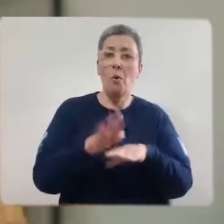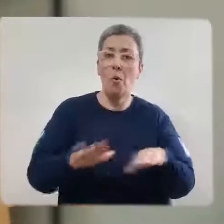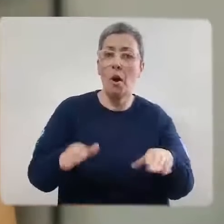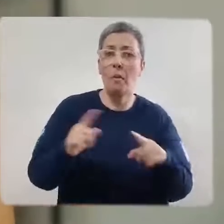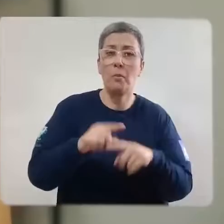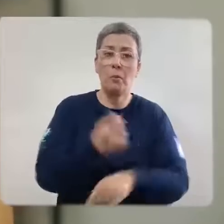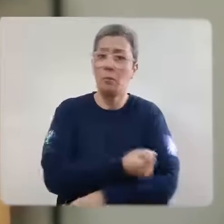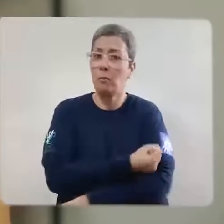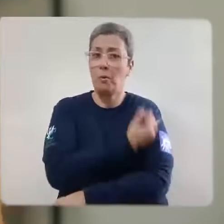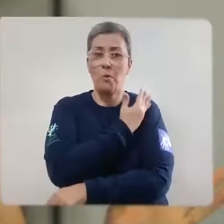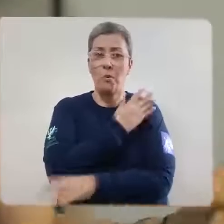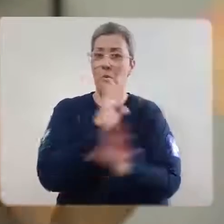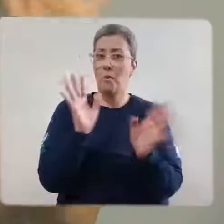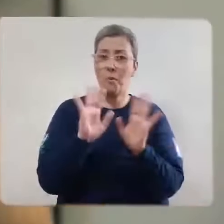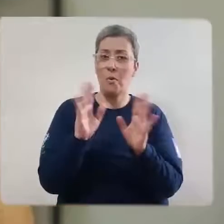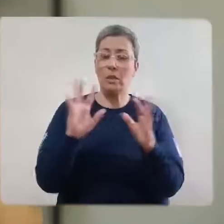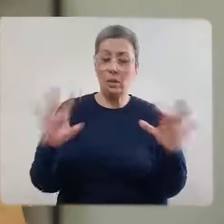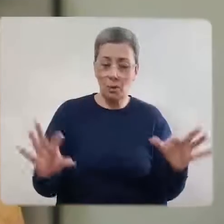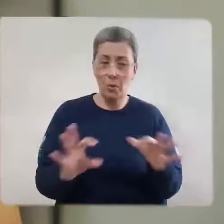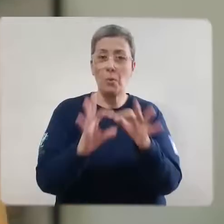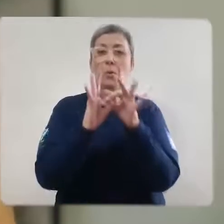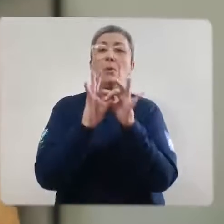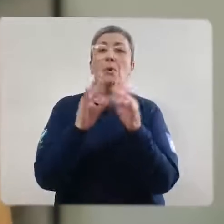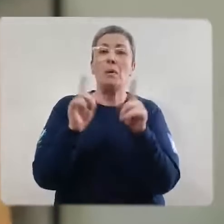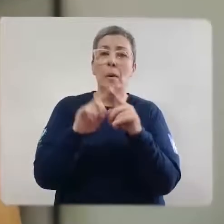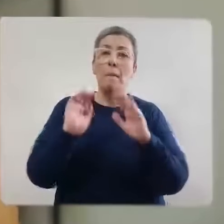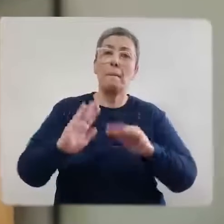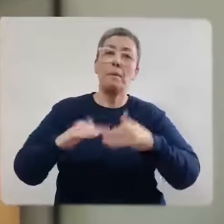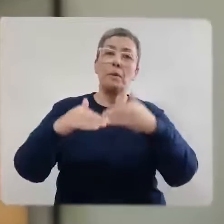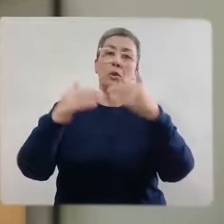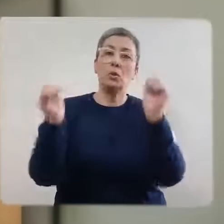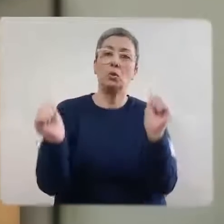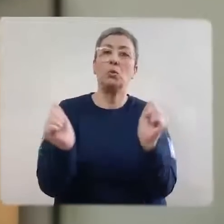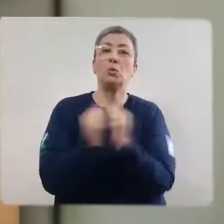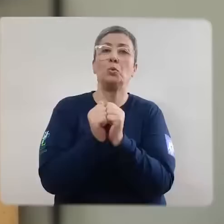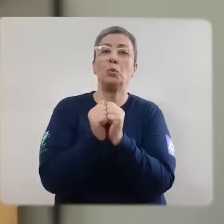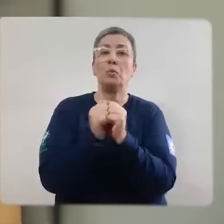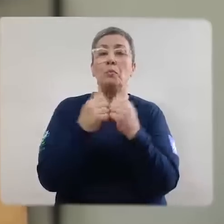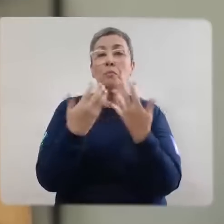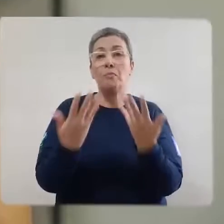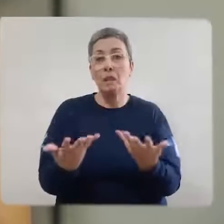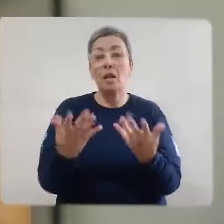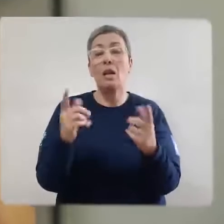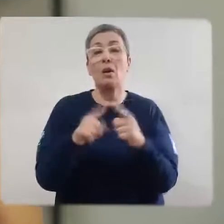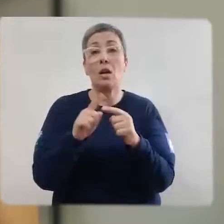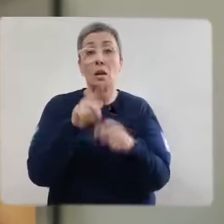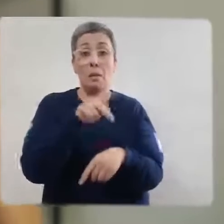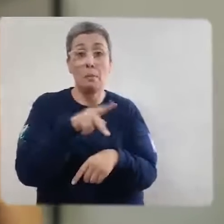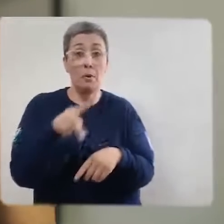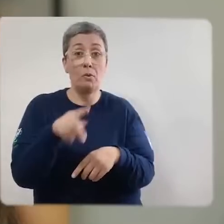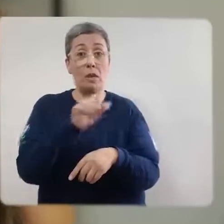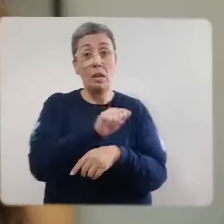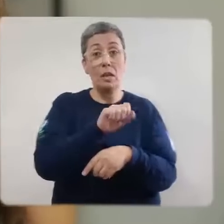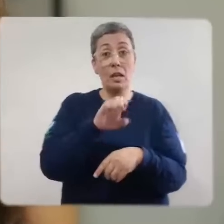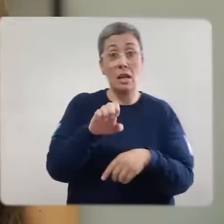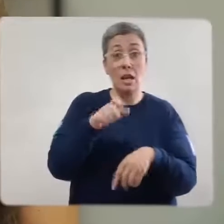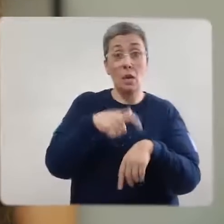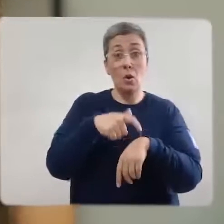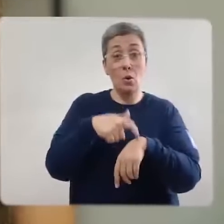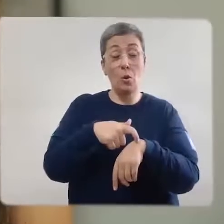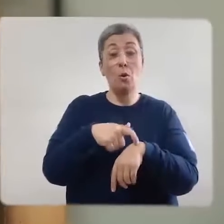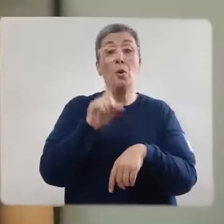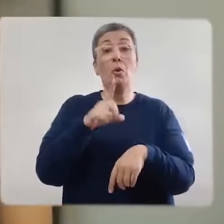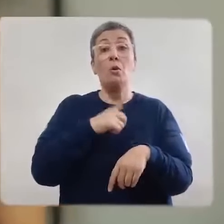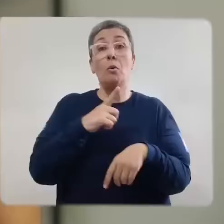infantil para uma fundamental. Elas estão interligadas e devem caminhar juntos, Esses professores do AE, nesse momento,